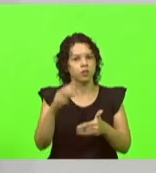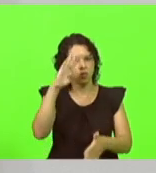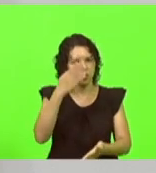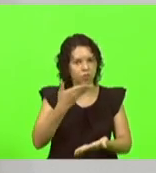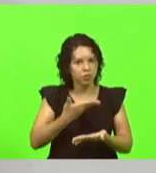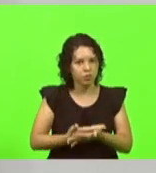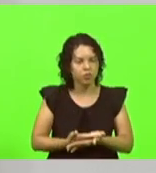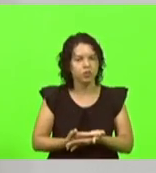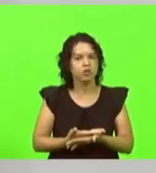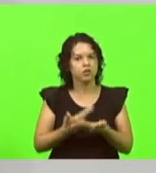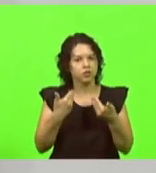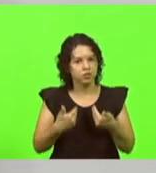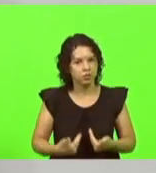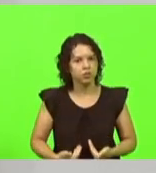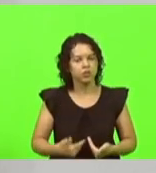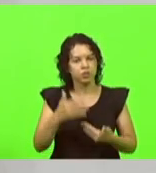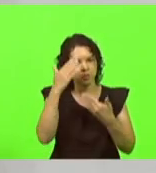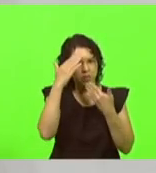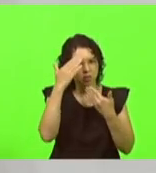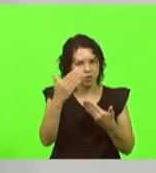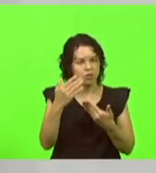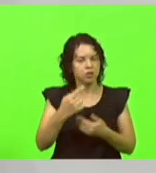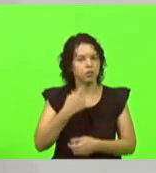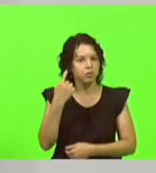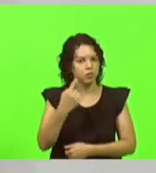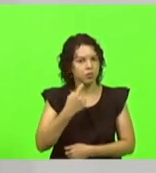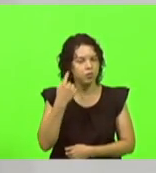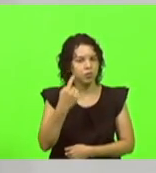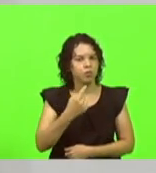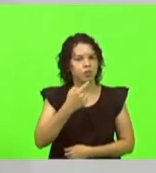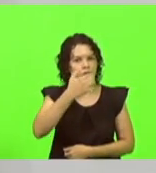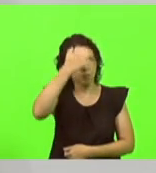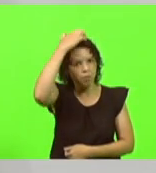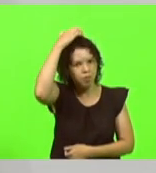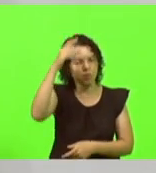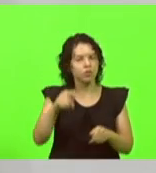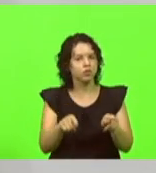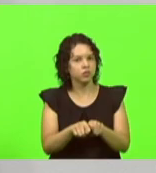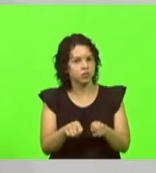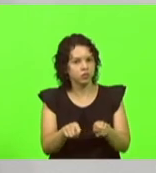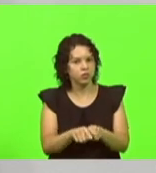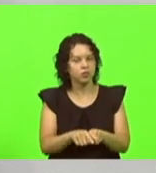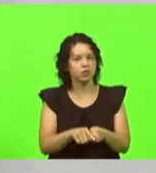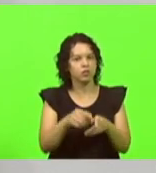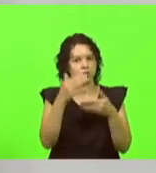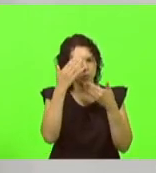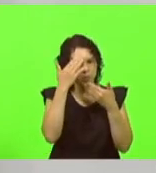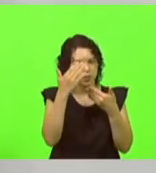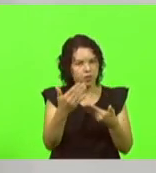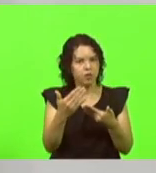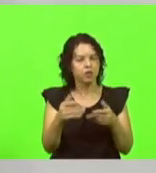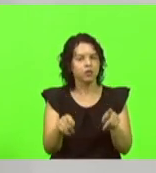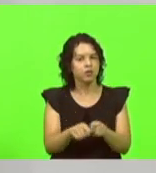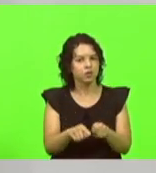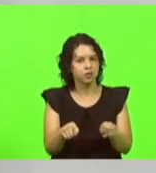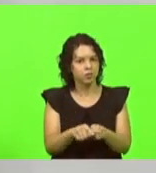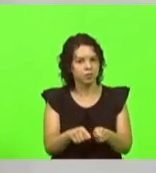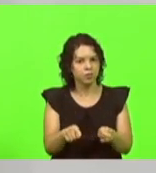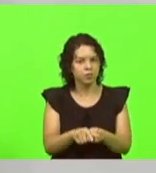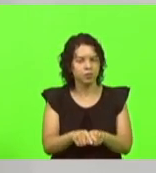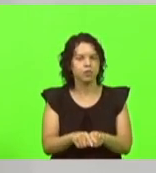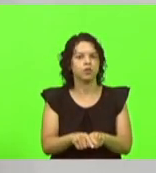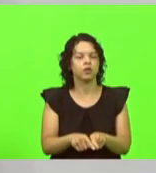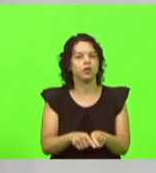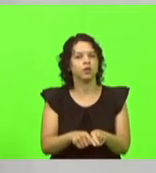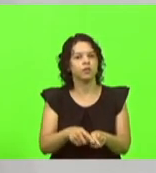mim. Obrigado, coronel Mocelin. Da mesma forma, muito obrigado. Obrigado, deputado Vicente Caro